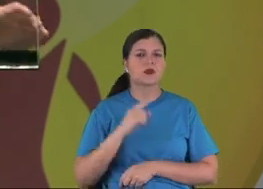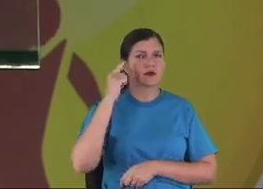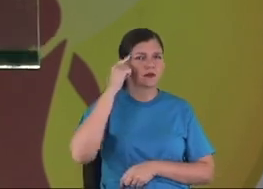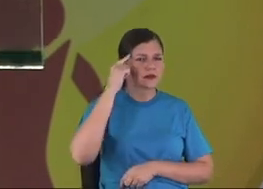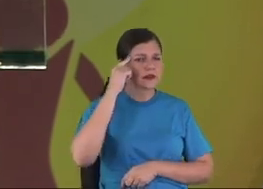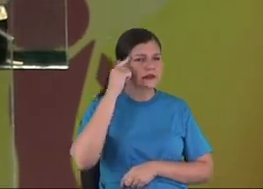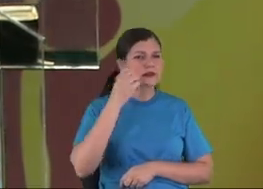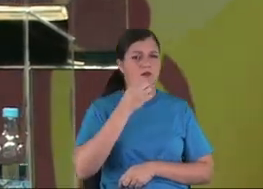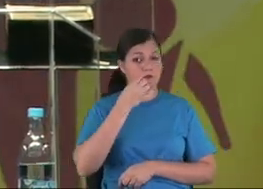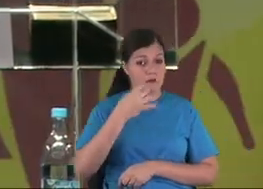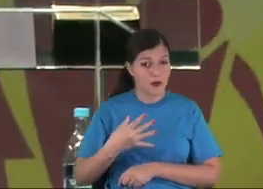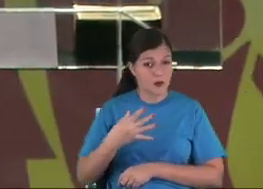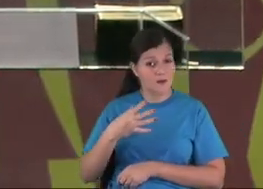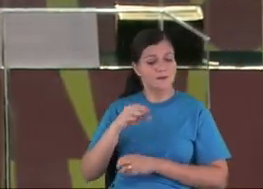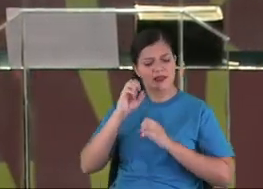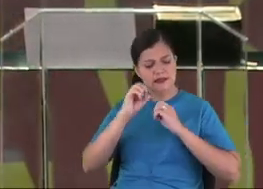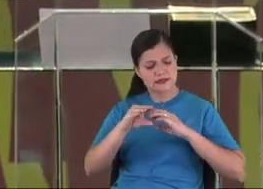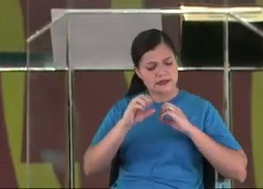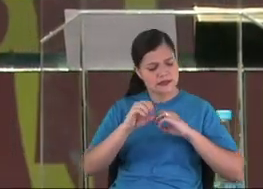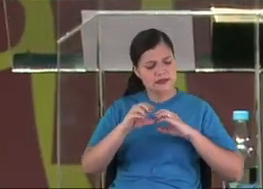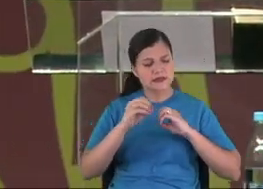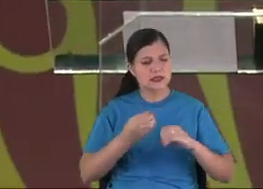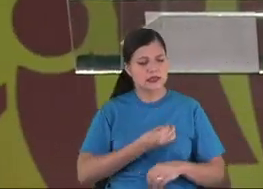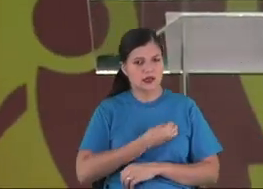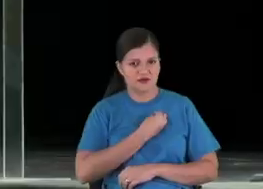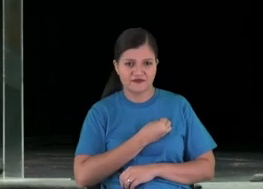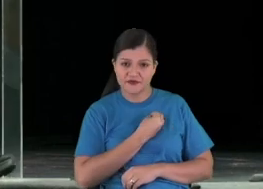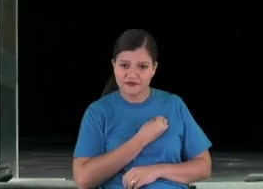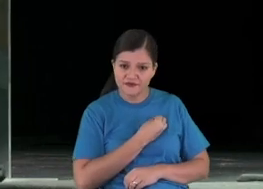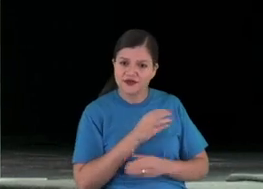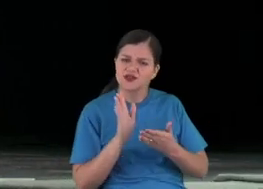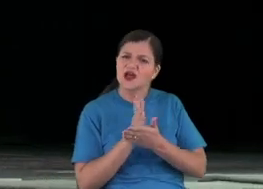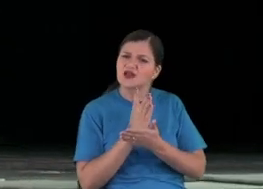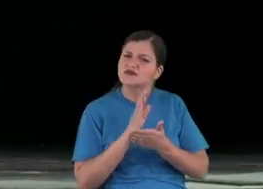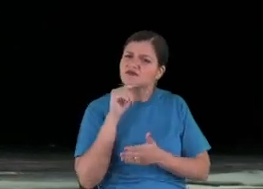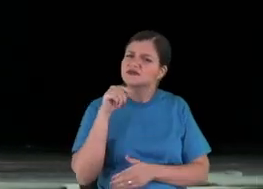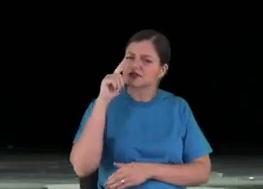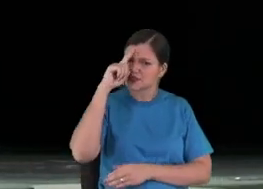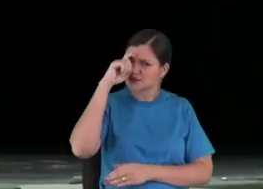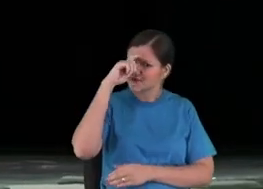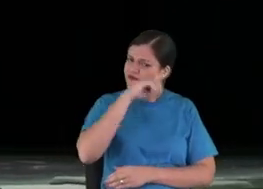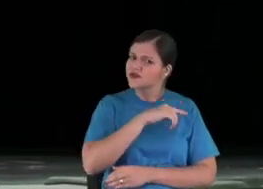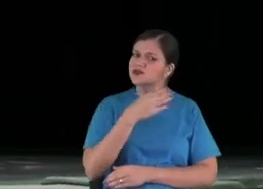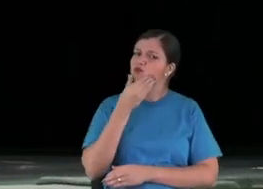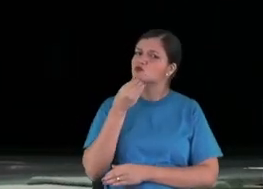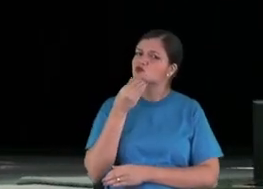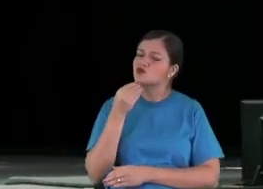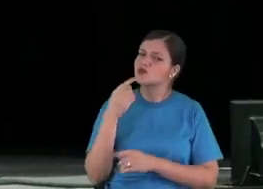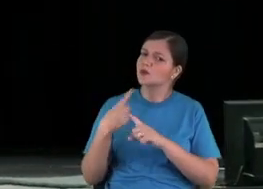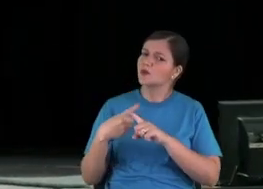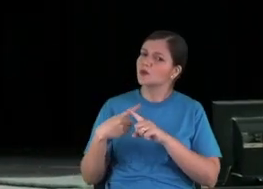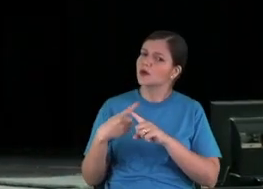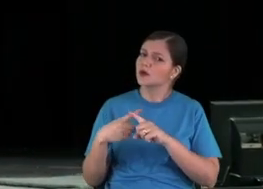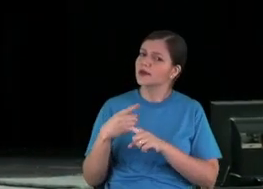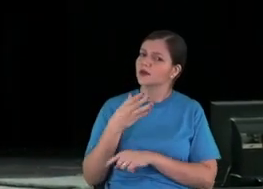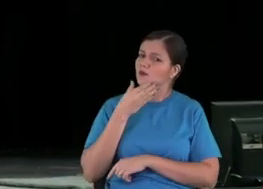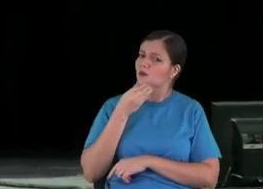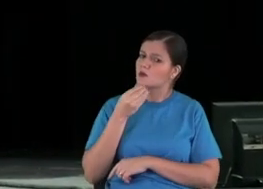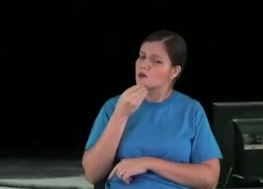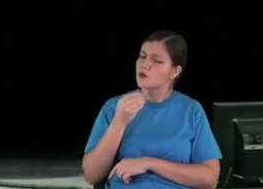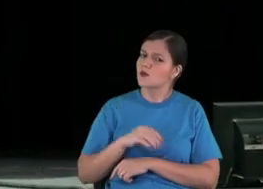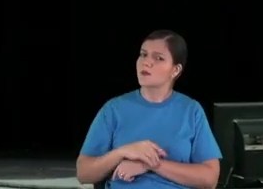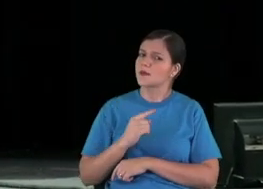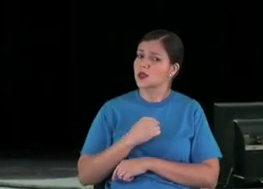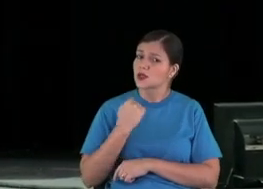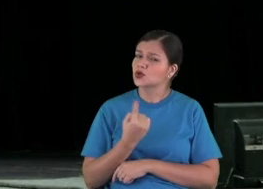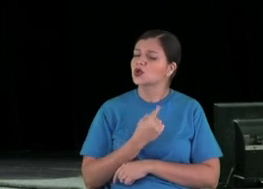Discernimento se ensina com o viver. E às vezes isso é um pouco difícil para o homem, porque o homem, como nós falamos